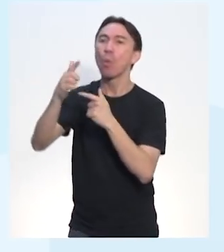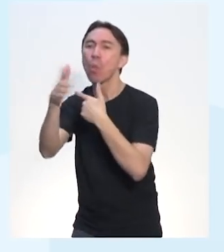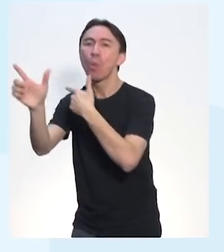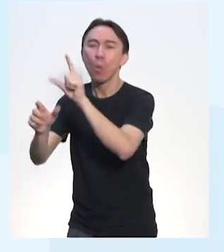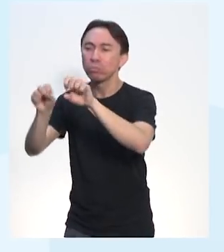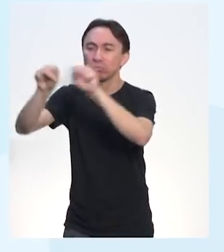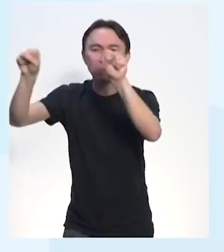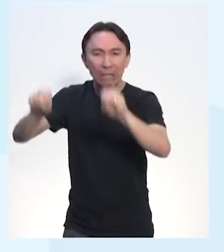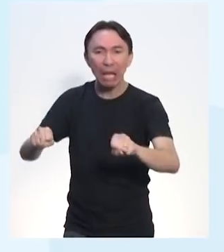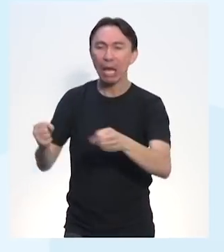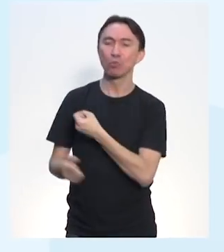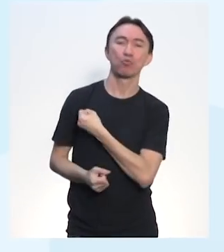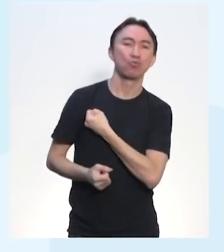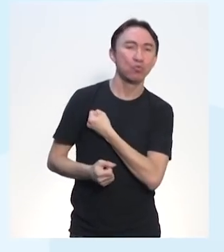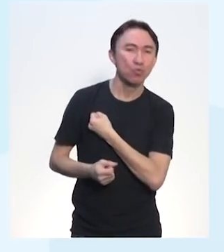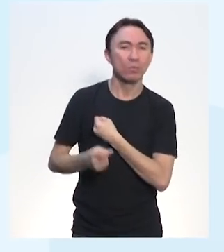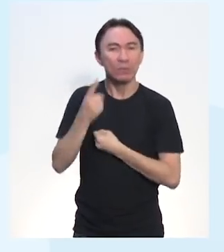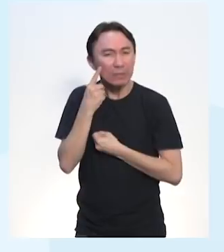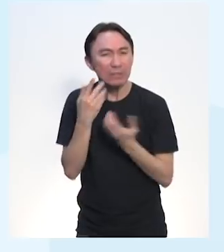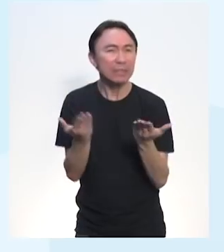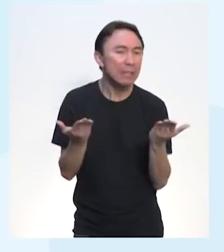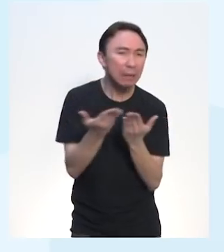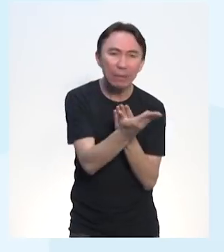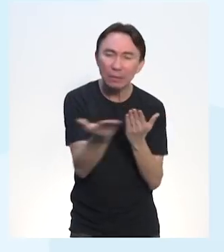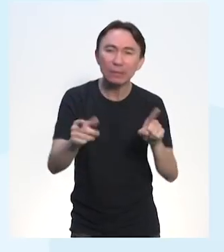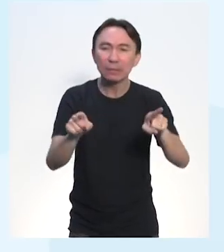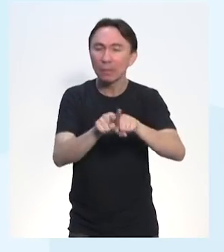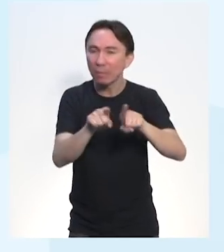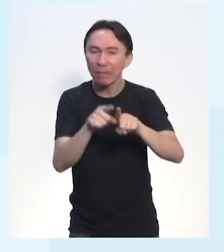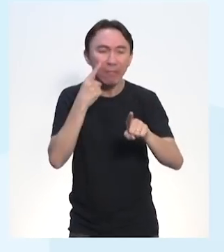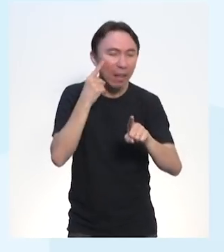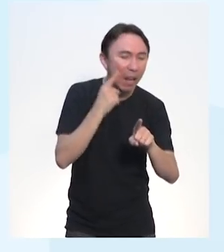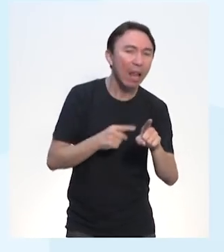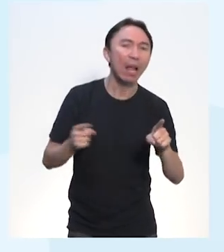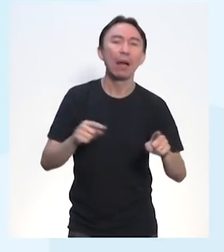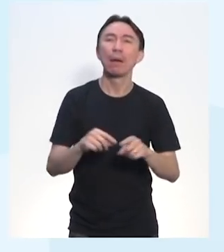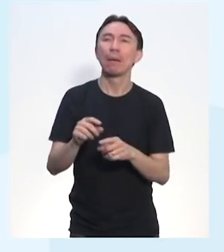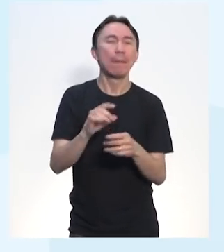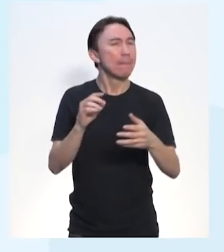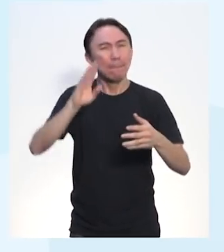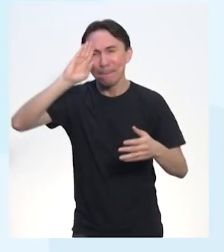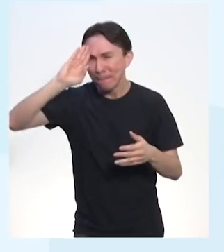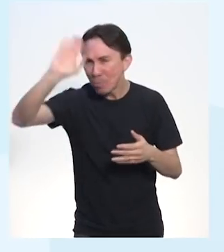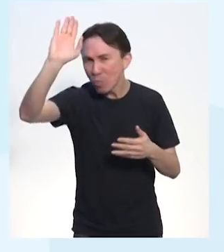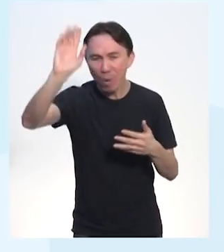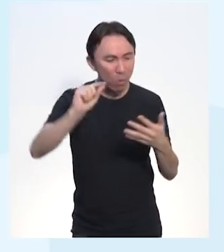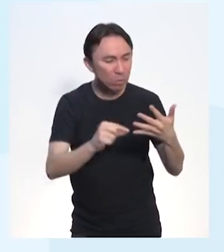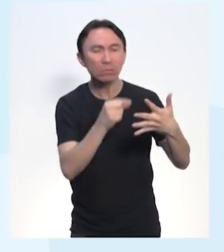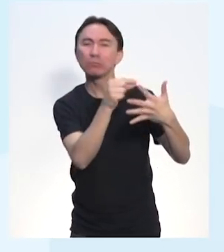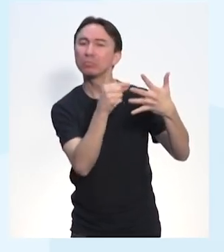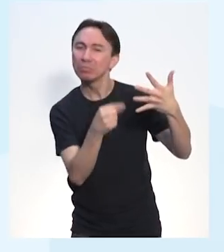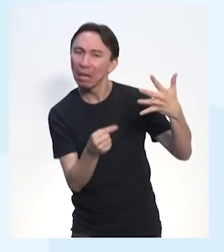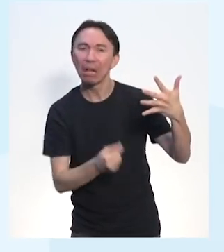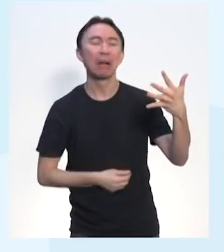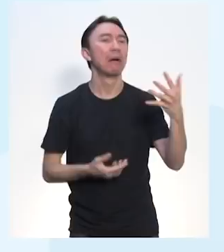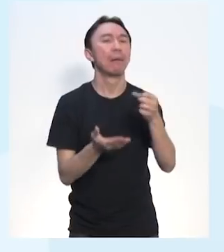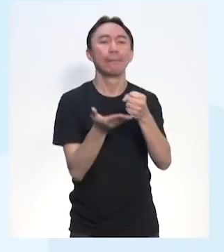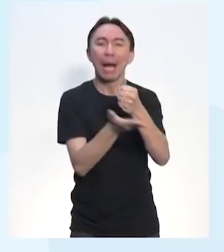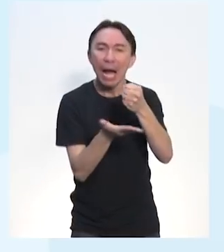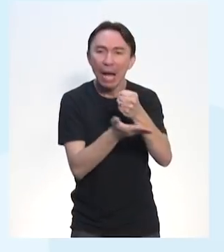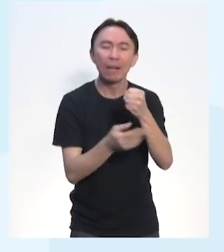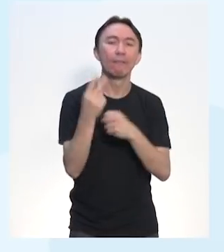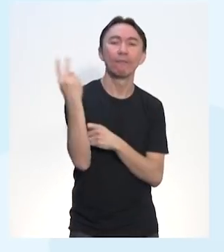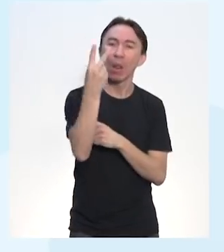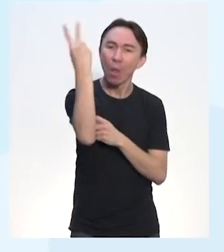a sistematizar, né, suas principais características, base, valor, posição, né, e a função